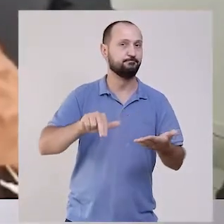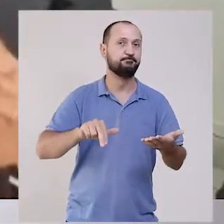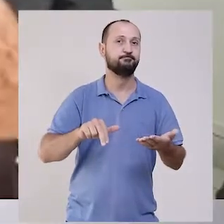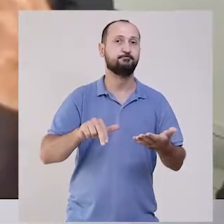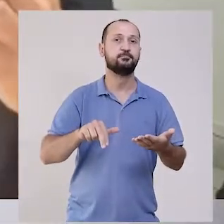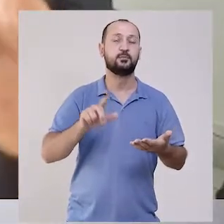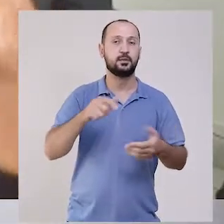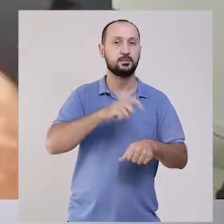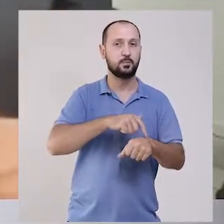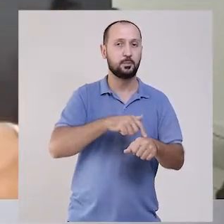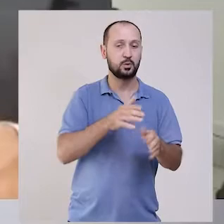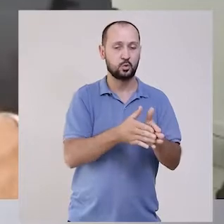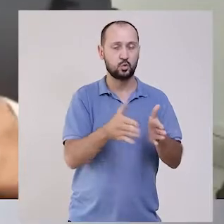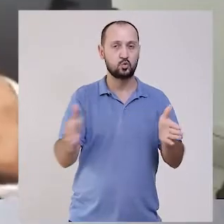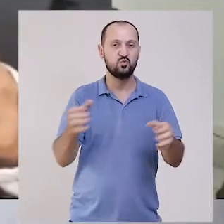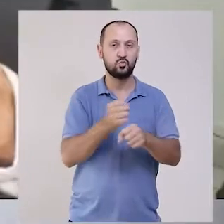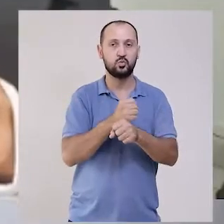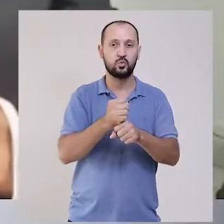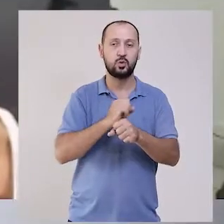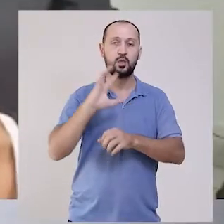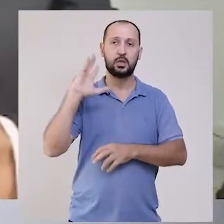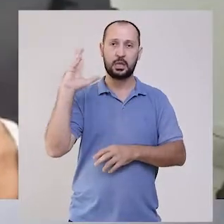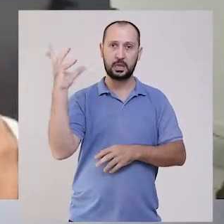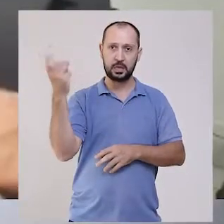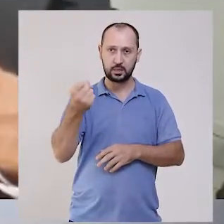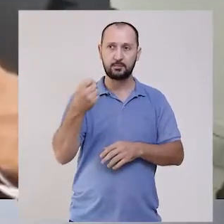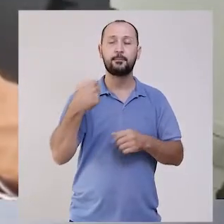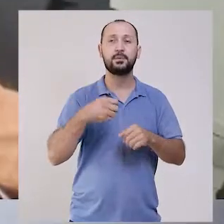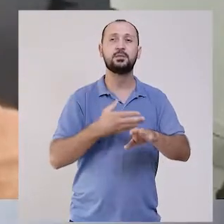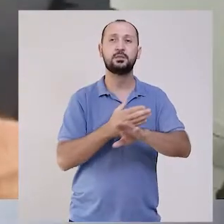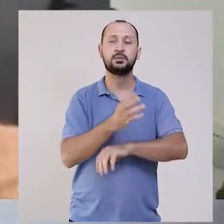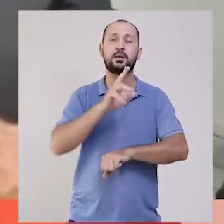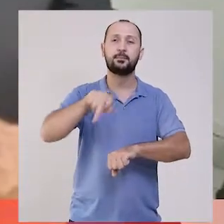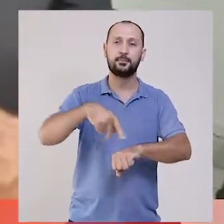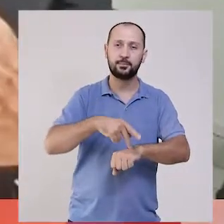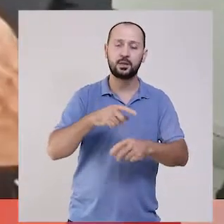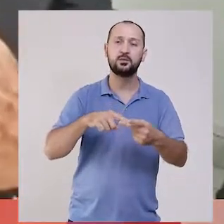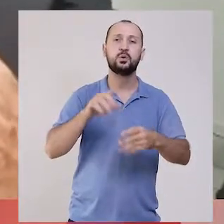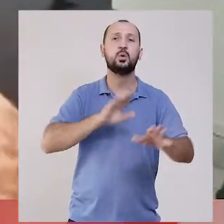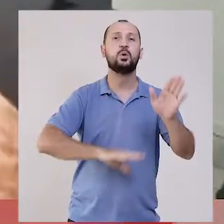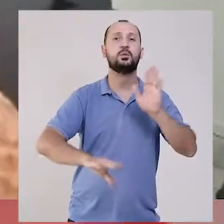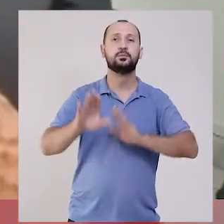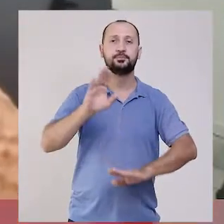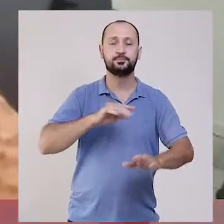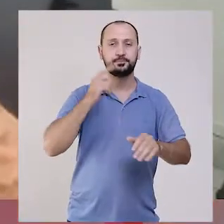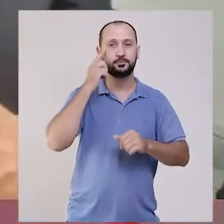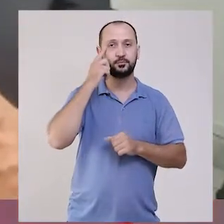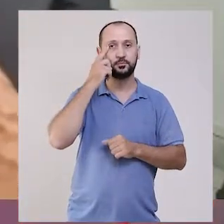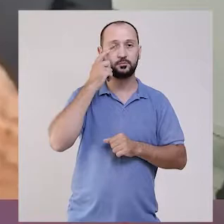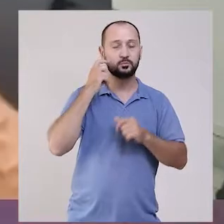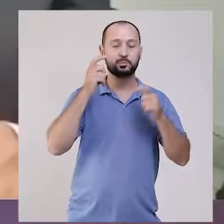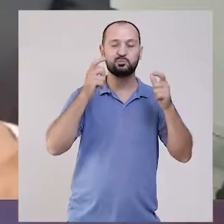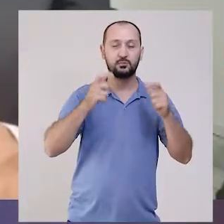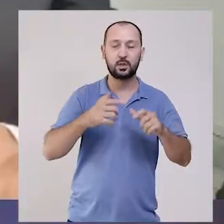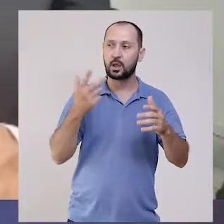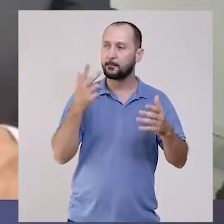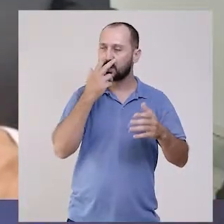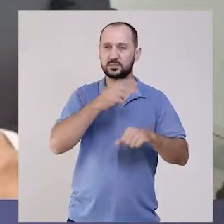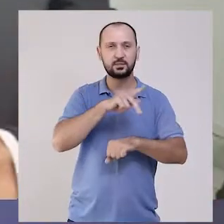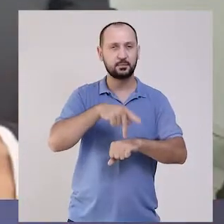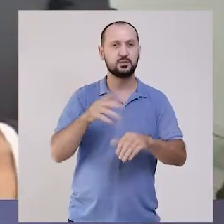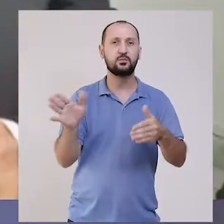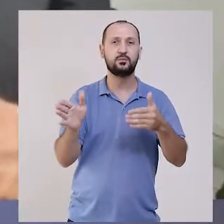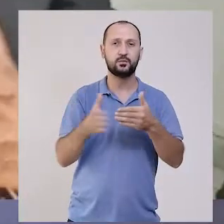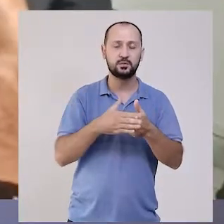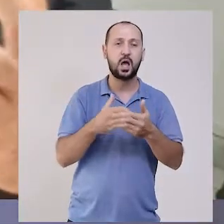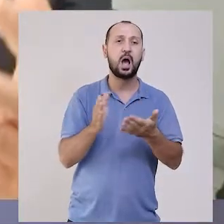Então, nessa época do ano, a nossa população idosa tem que ir para a praça, cuidado. Acho que as praças nossas estão até fechadas,